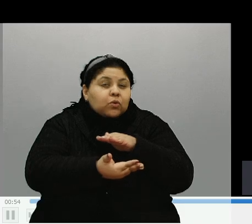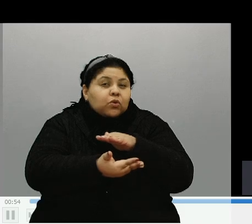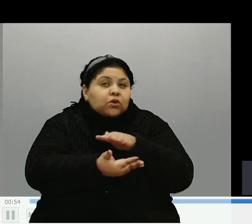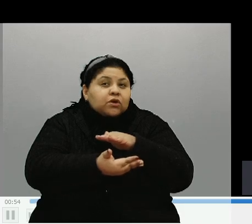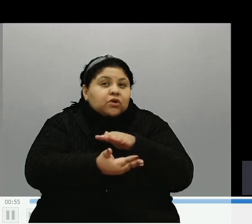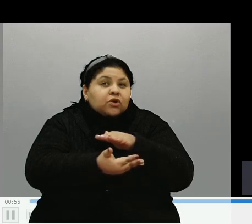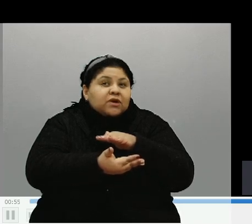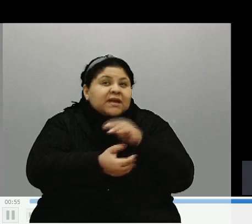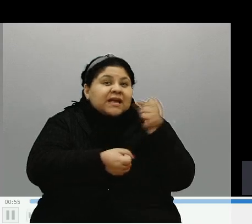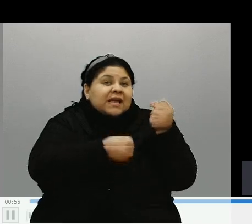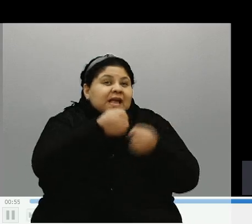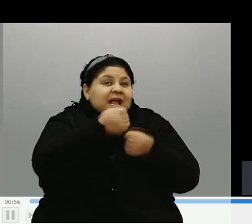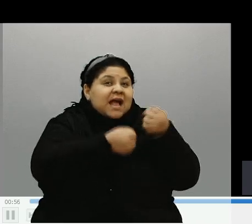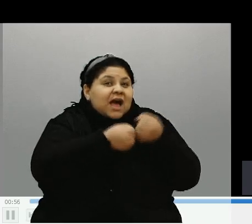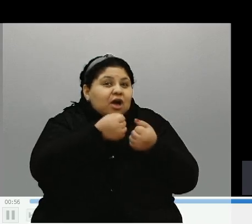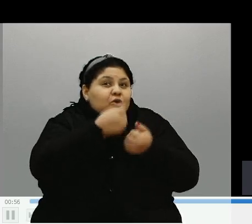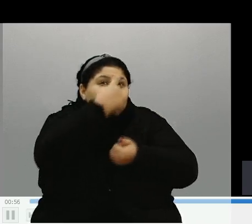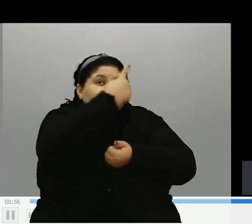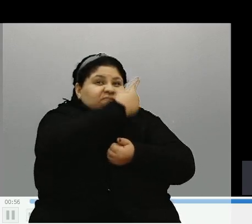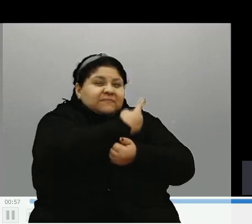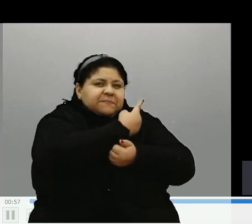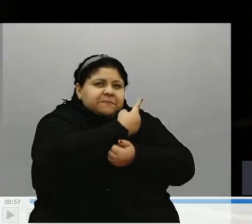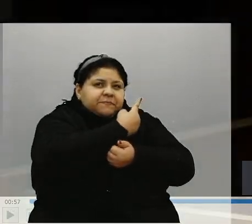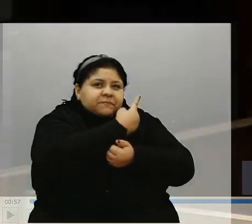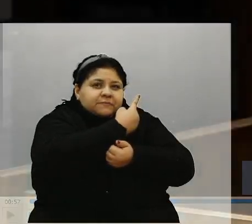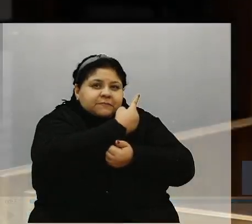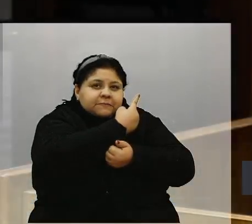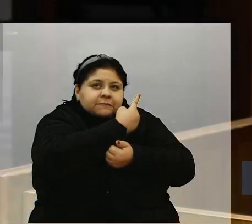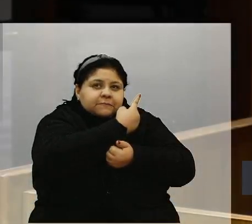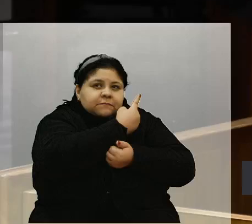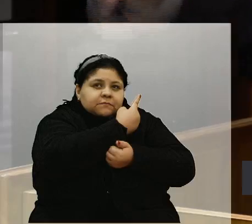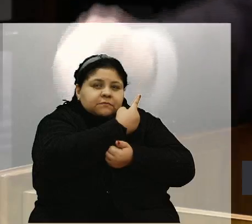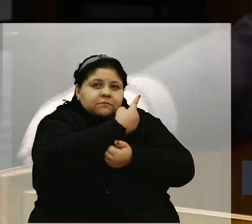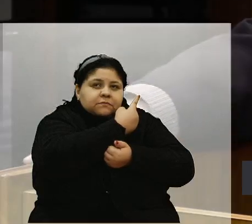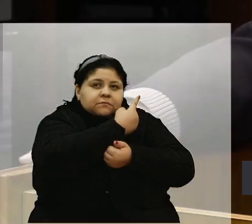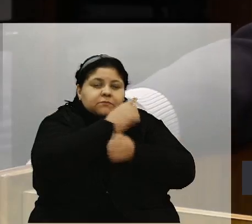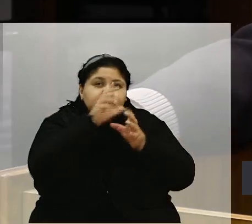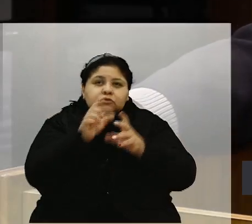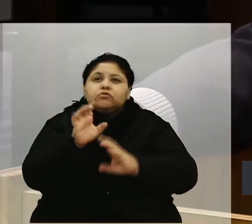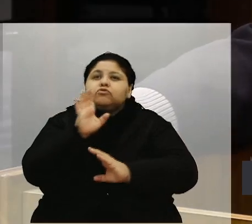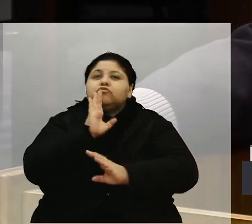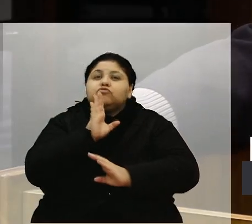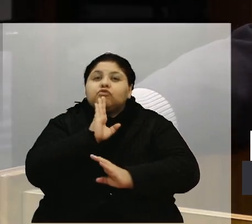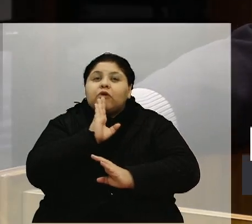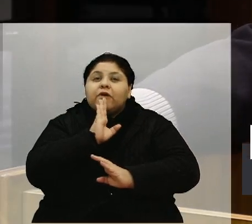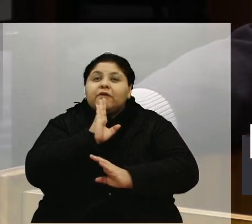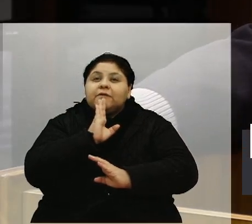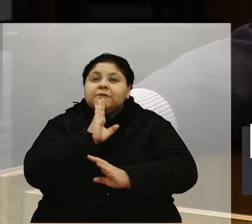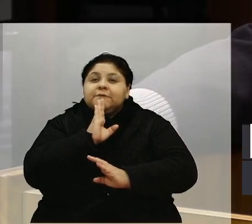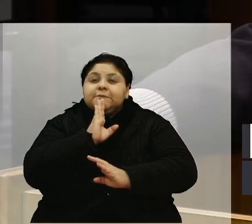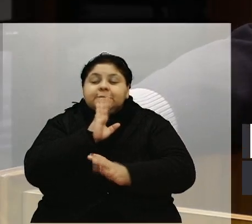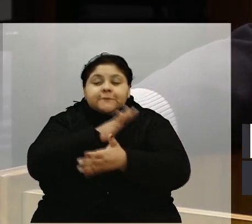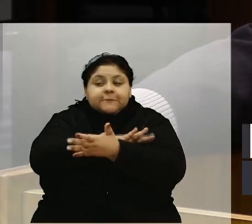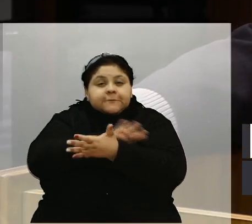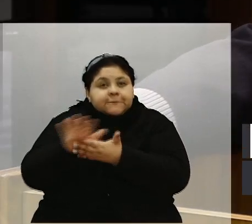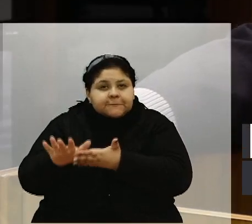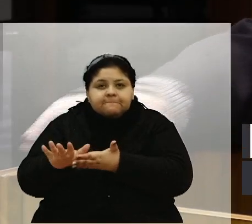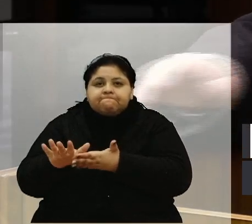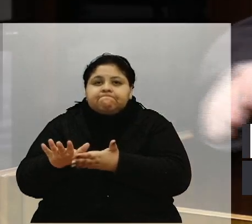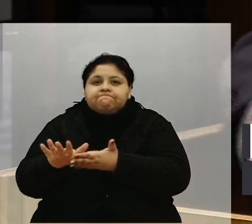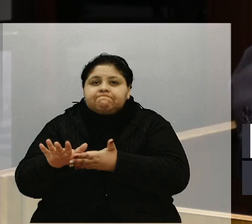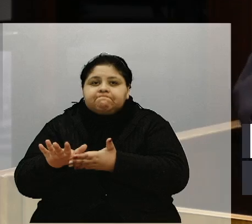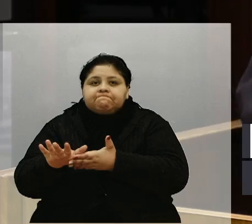um carro lá. Pode tirar isso aqui, que aqui todo mundo conhece essa situação trágica. E